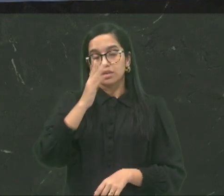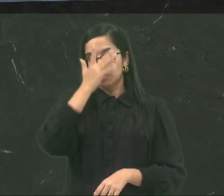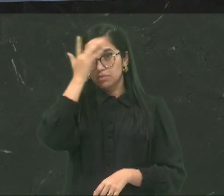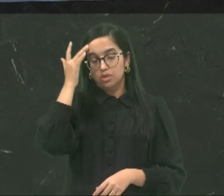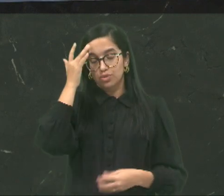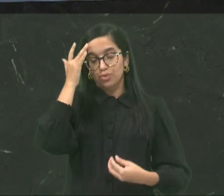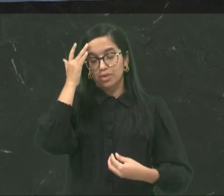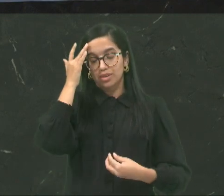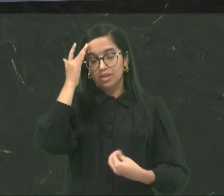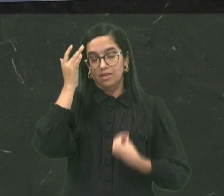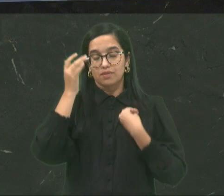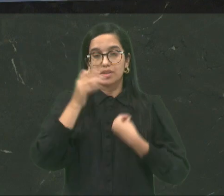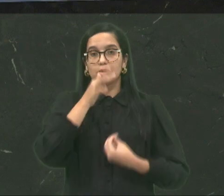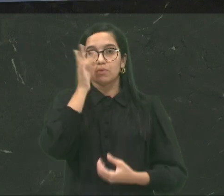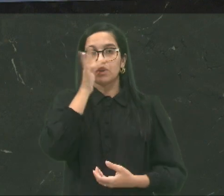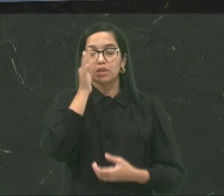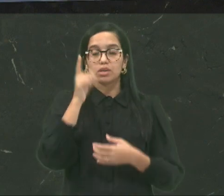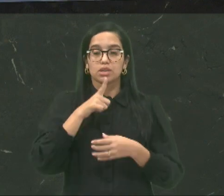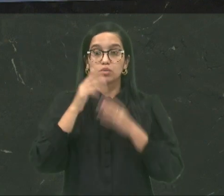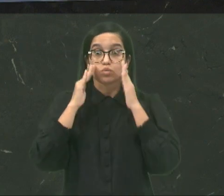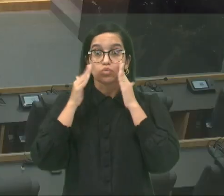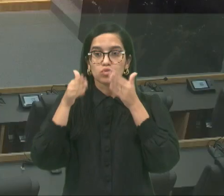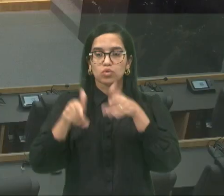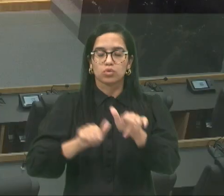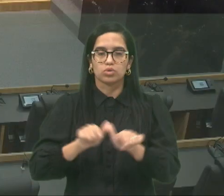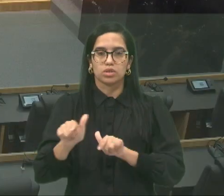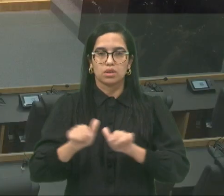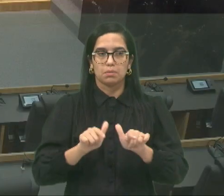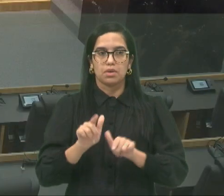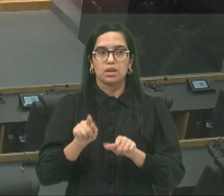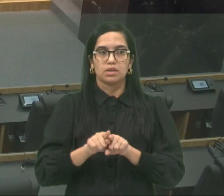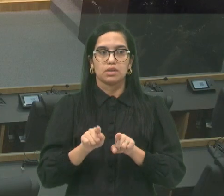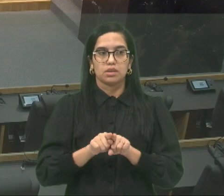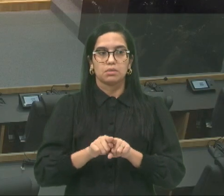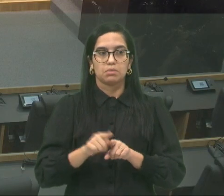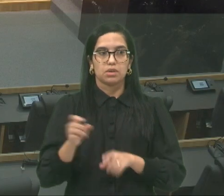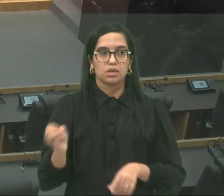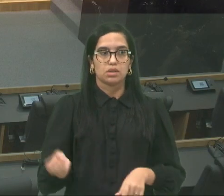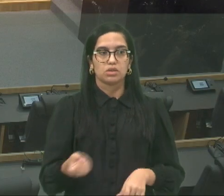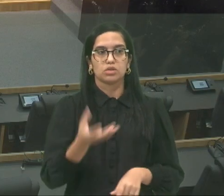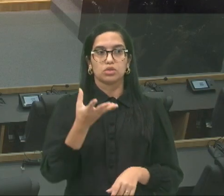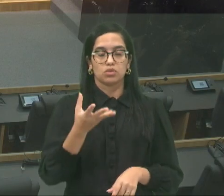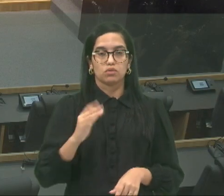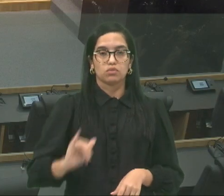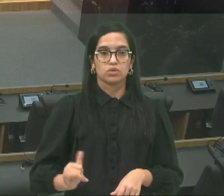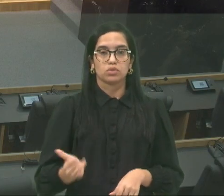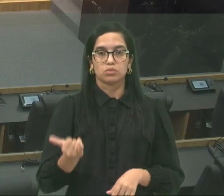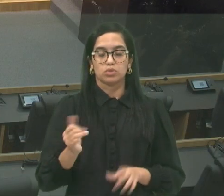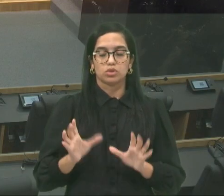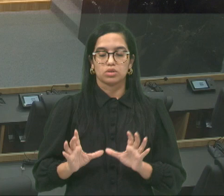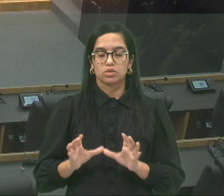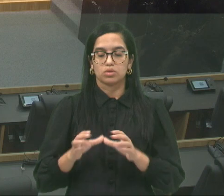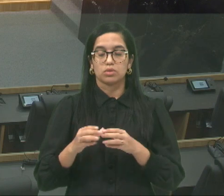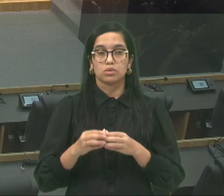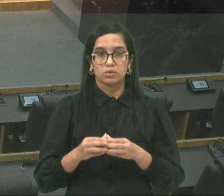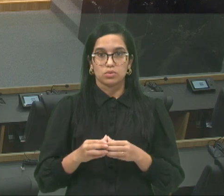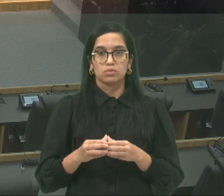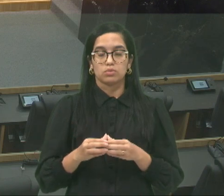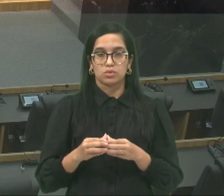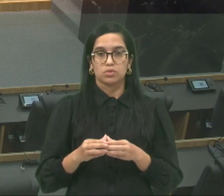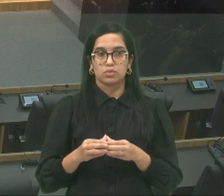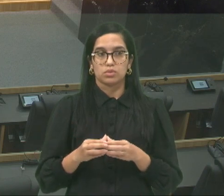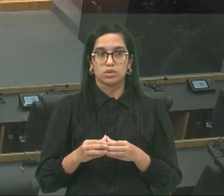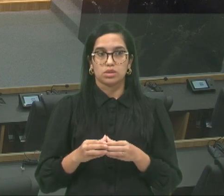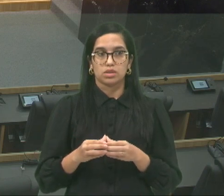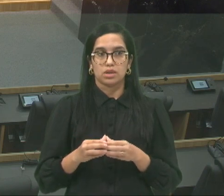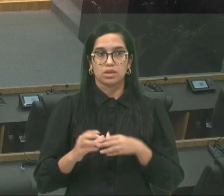dedicados ao trabalho. Além de fornecer bens e serviços essenciais à comunidade, as